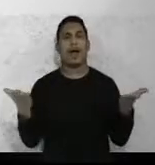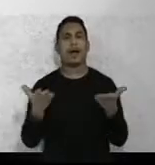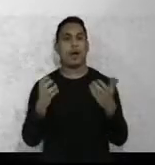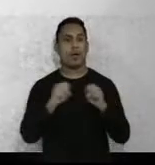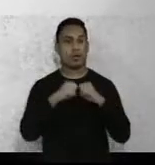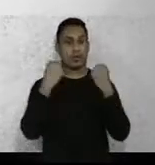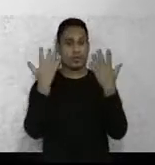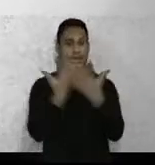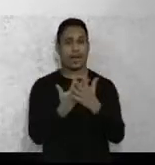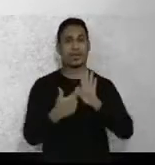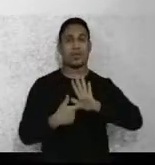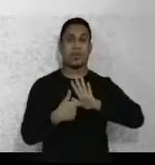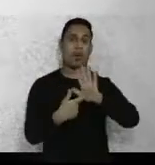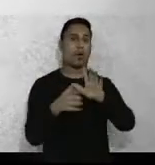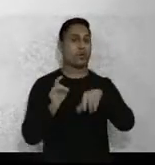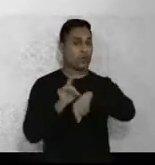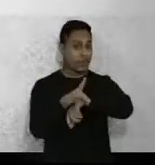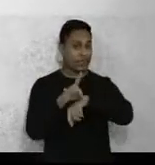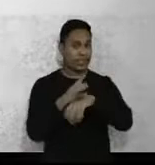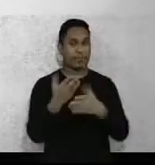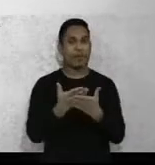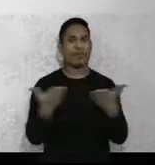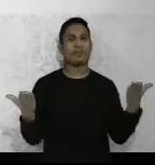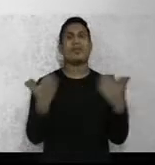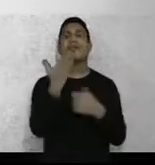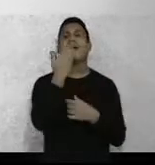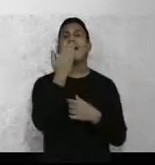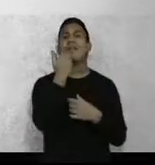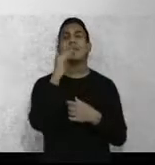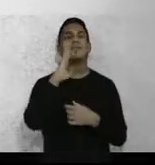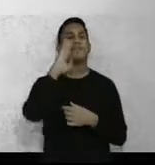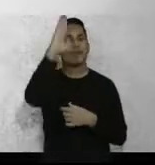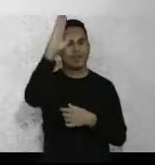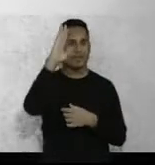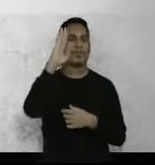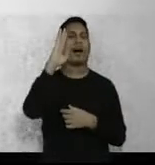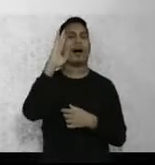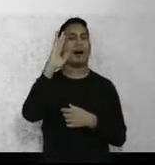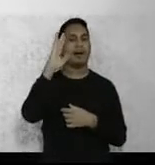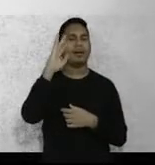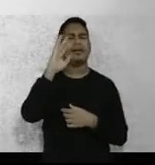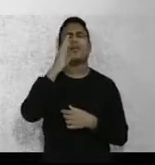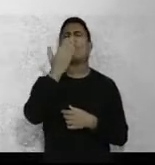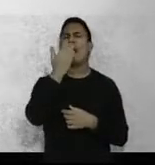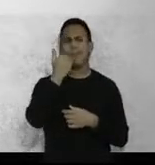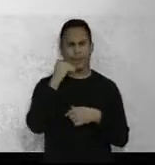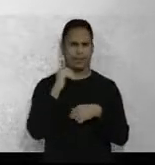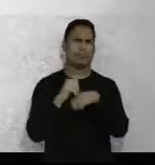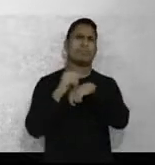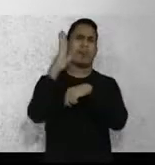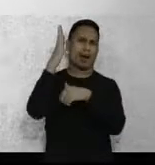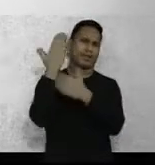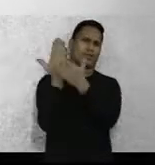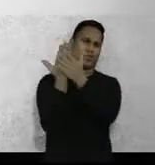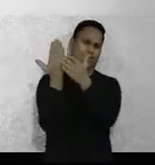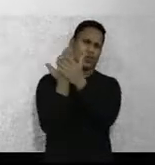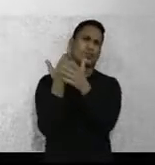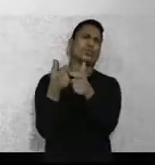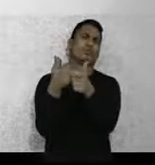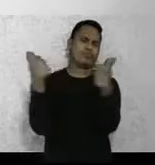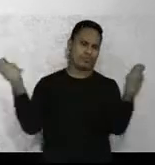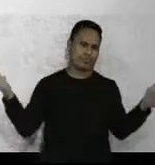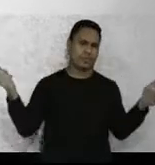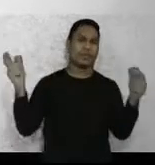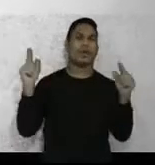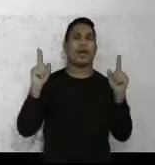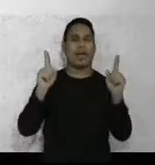dos alimentos principais, na verdade, inclusive é o alimento que é mais utilizado nos estudos, né, que é o suco de beterraba. Então, isso é